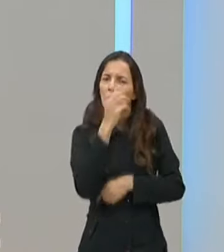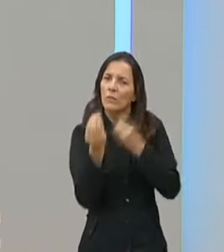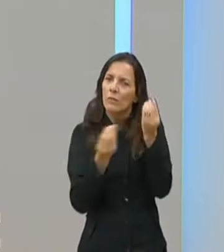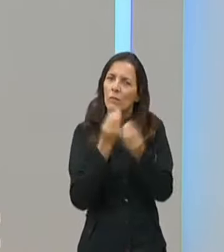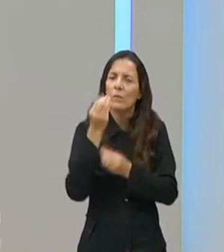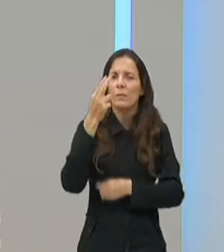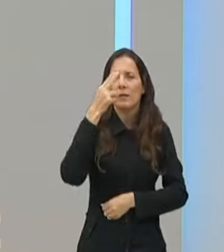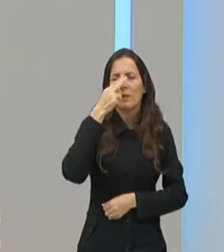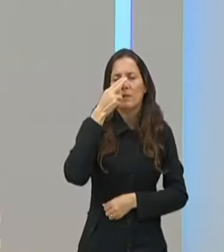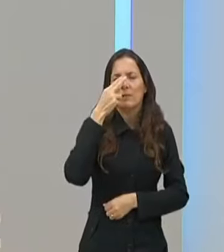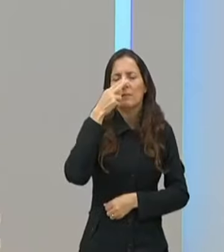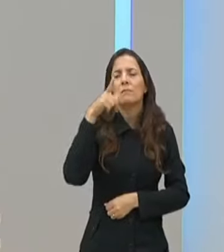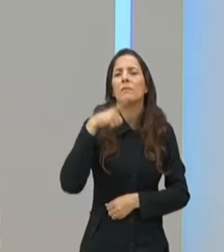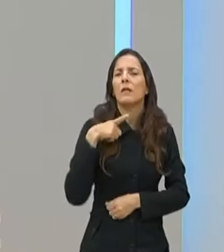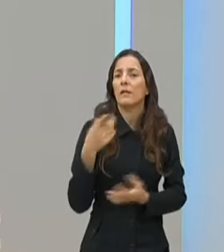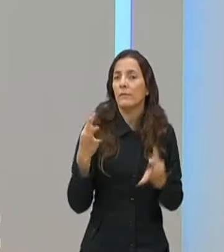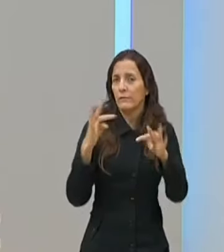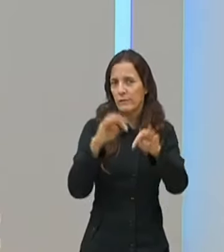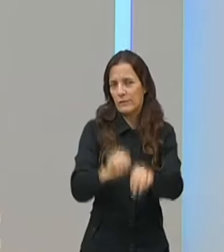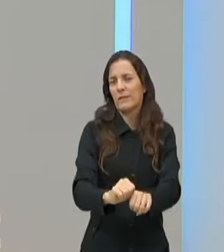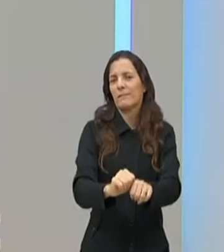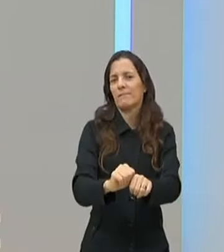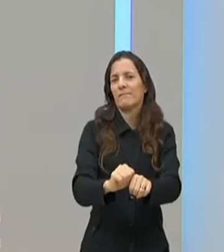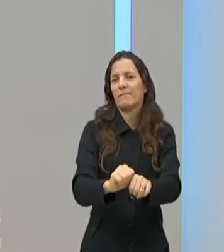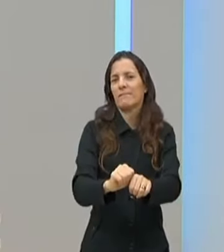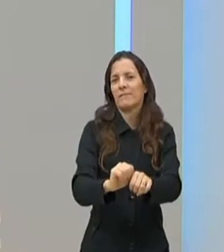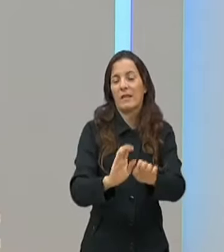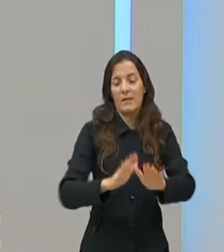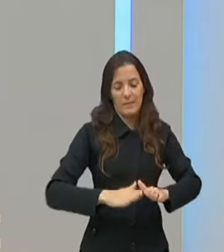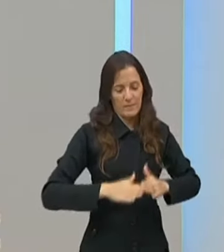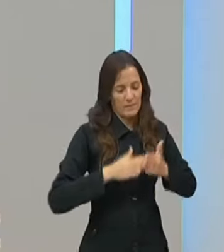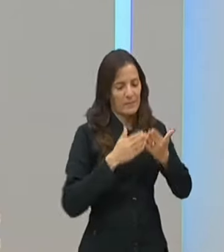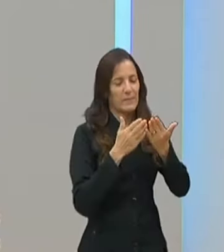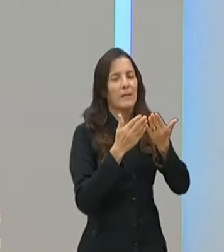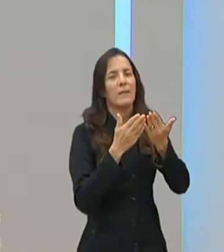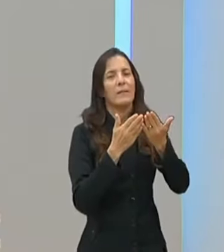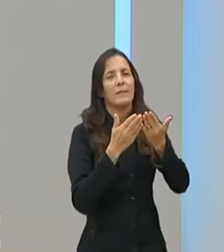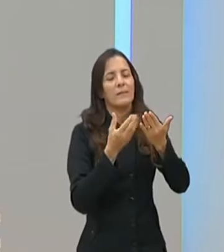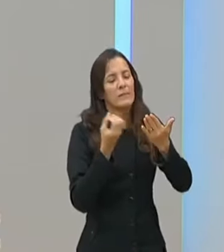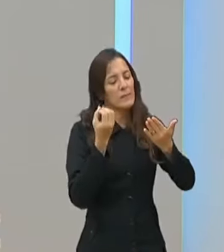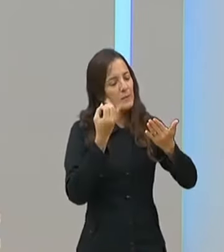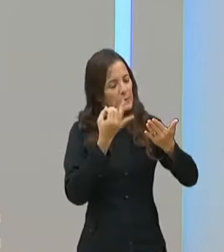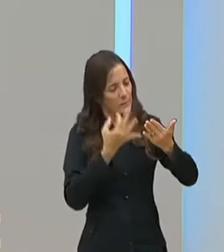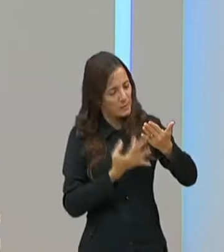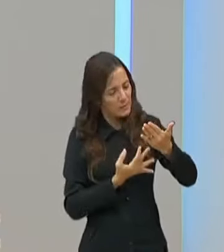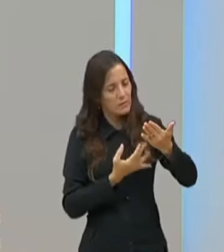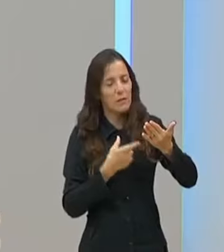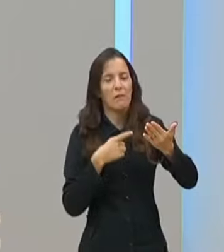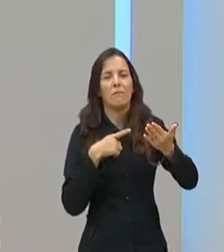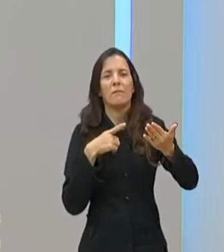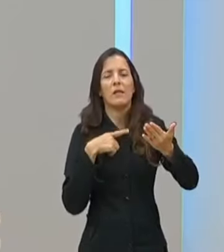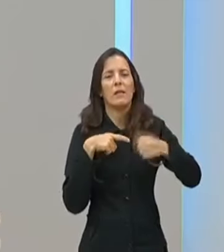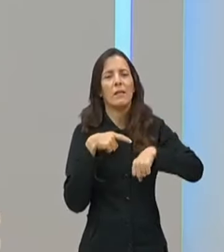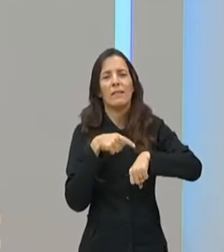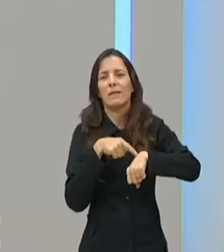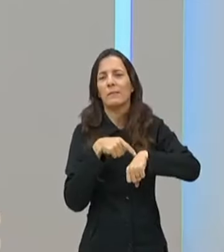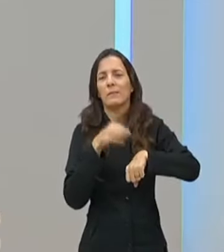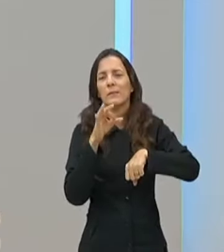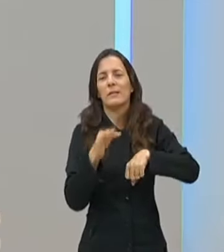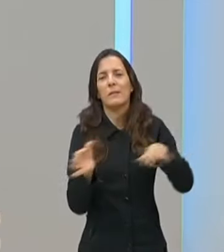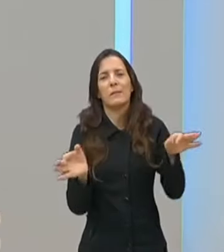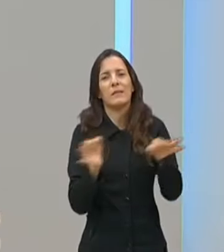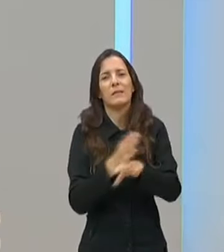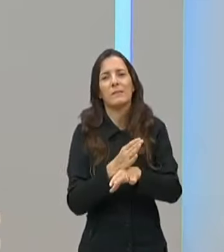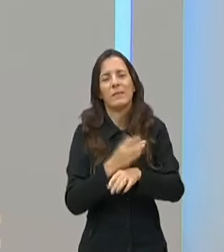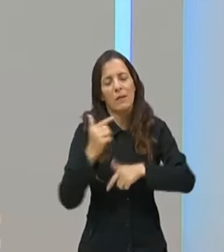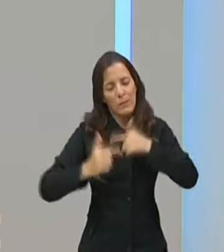fim. A Bíblia mostra isto, que há um prazo de validade para